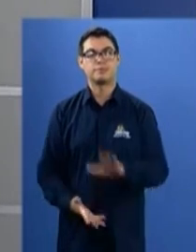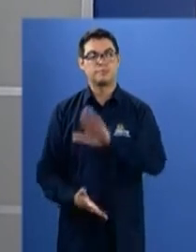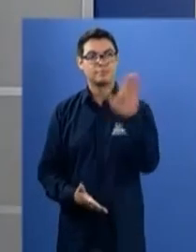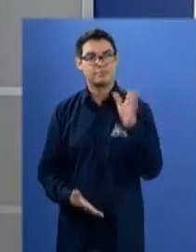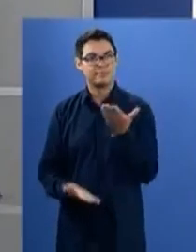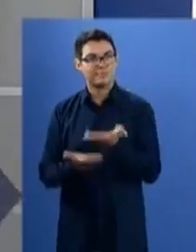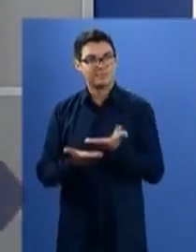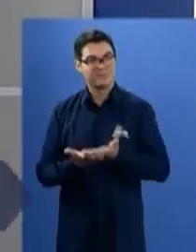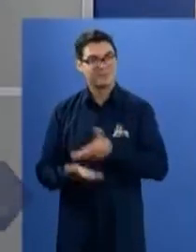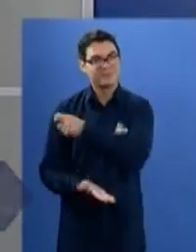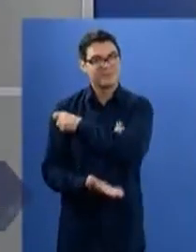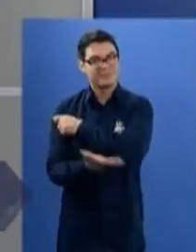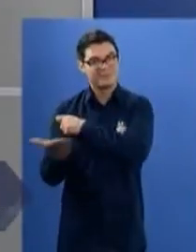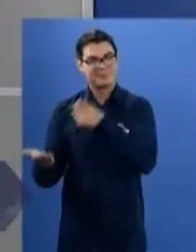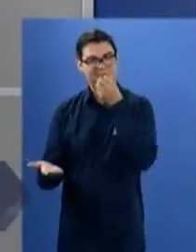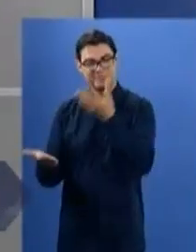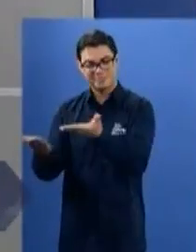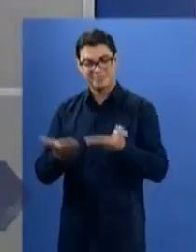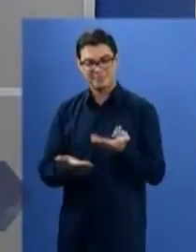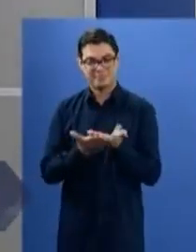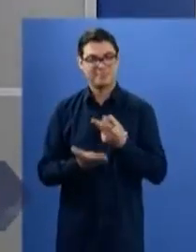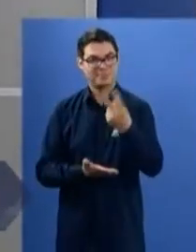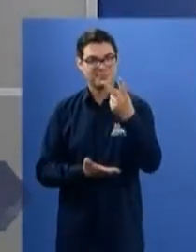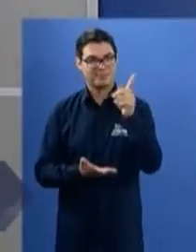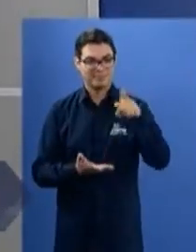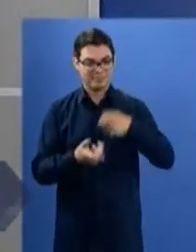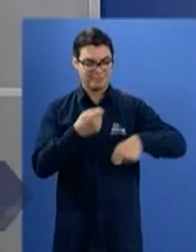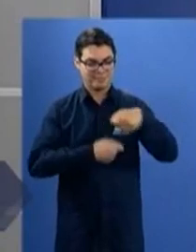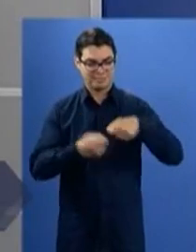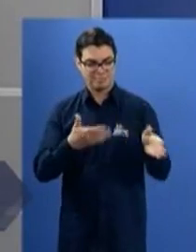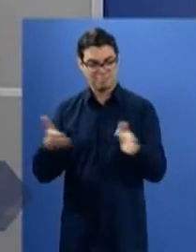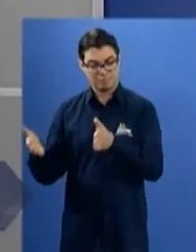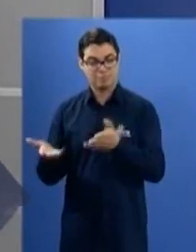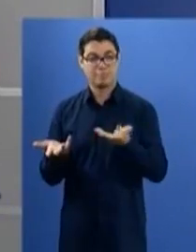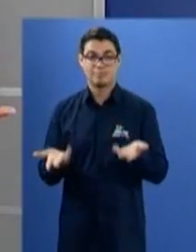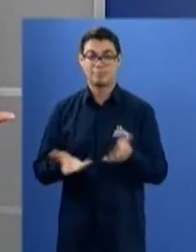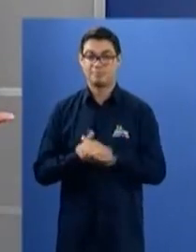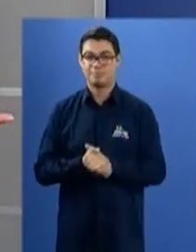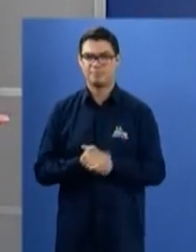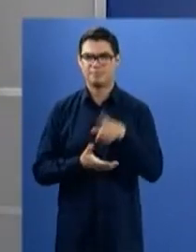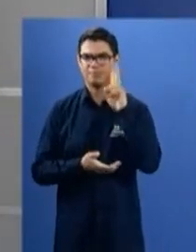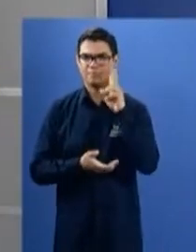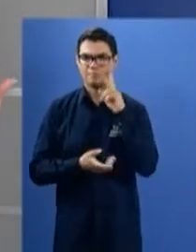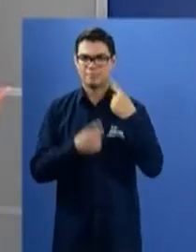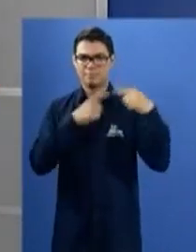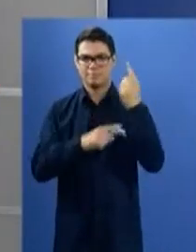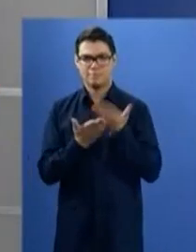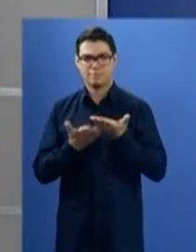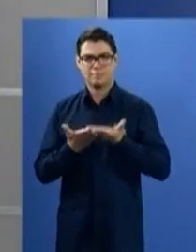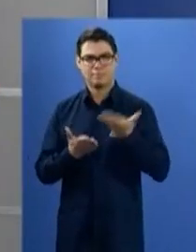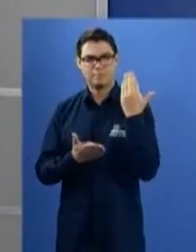Olá, alunos! Sejam bem-vindos à segunda aula de Administração da Produção. Na aula anterior, ela